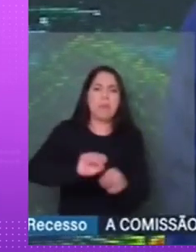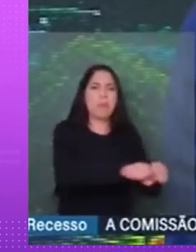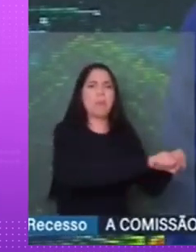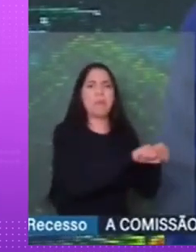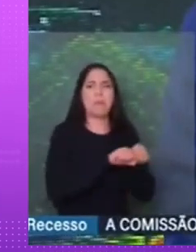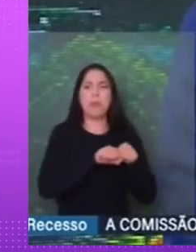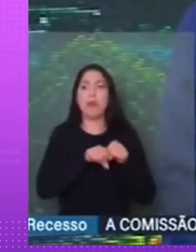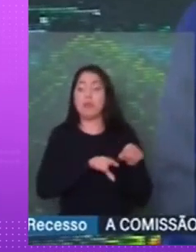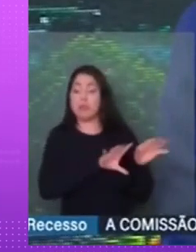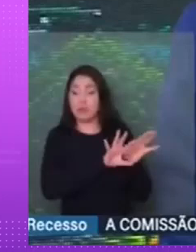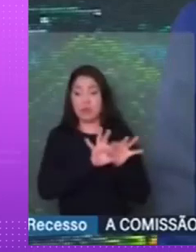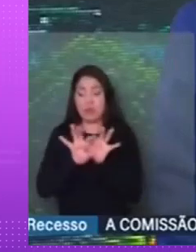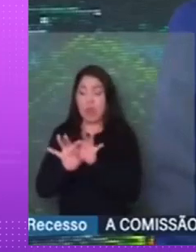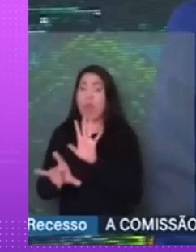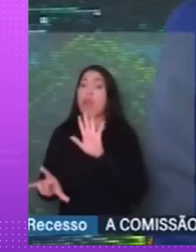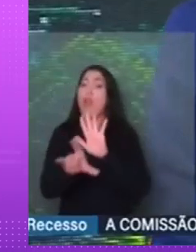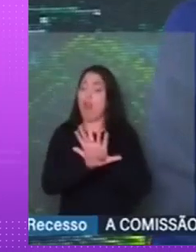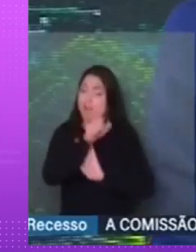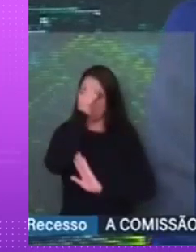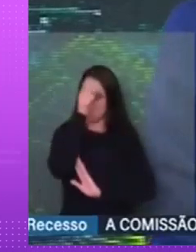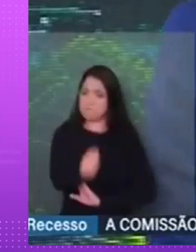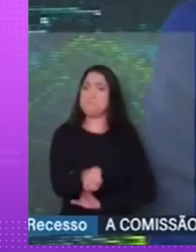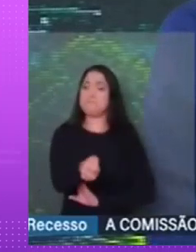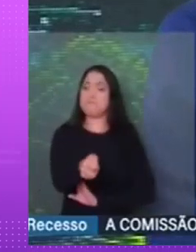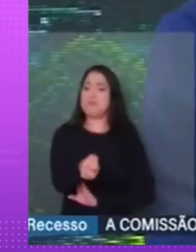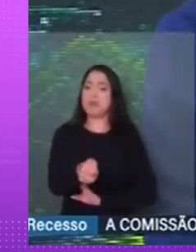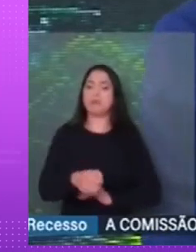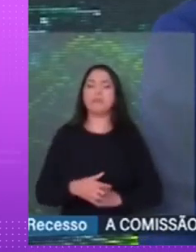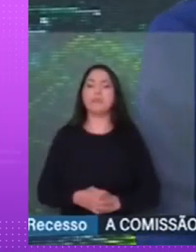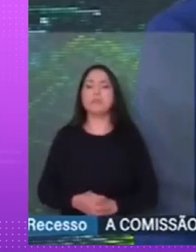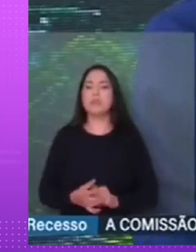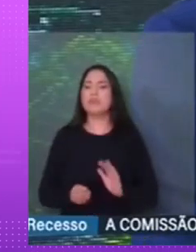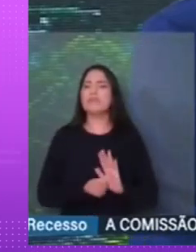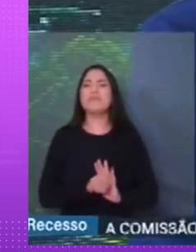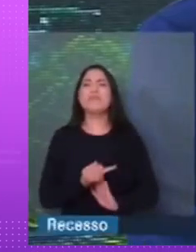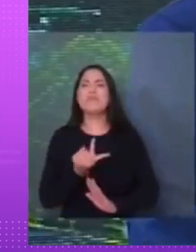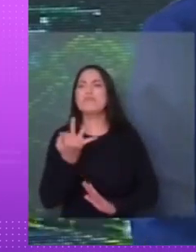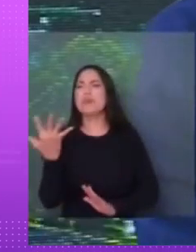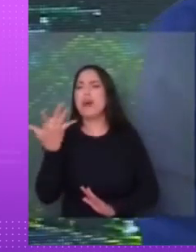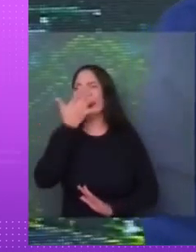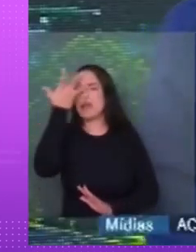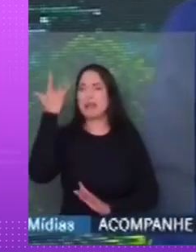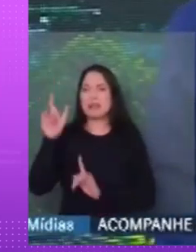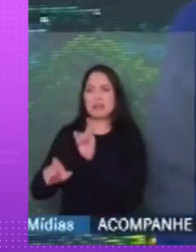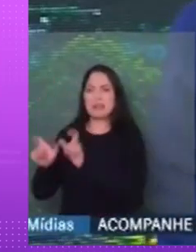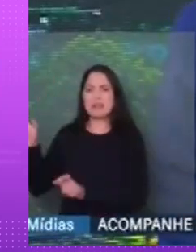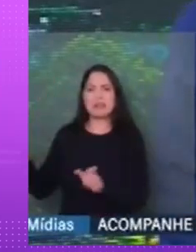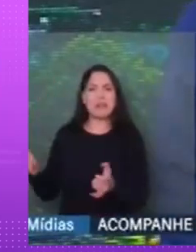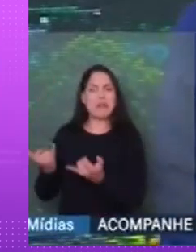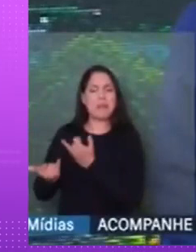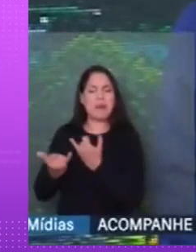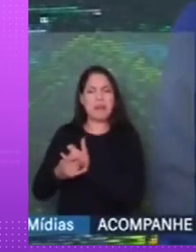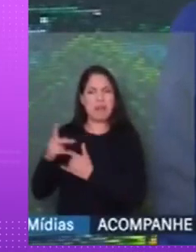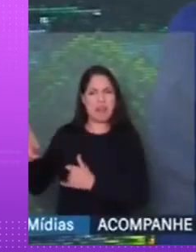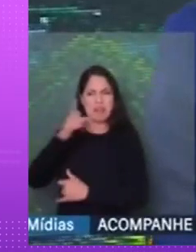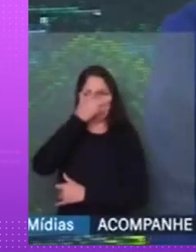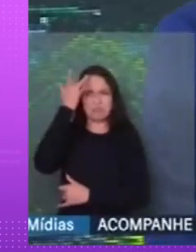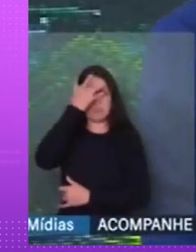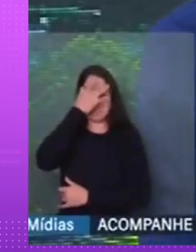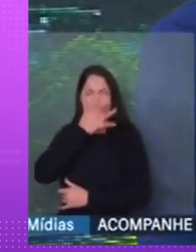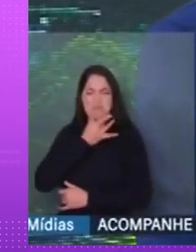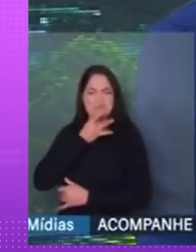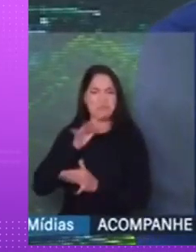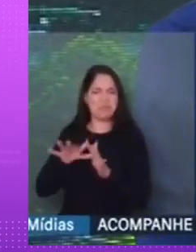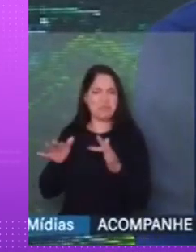frente ao Cine Teatro Ouro Verde, que também fica no centro da cidade. A organização reúne partidos progressistas, como o PT,